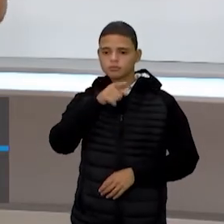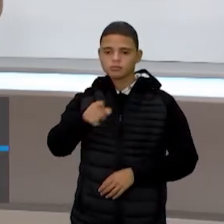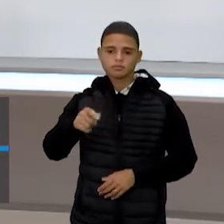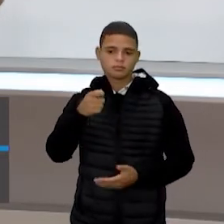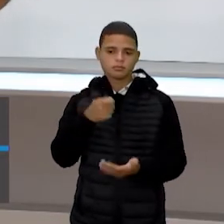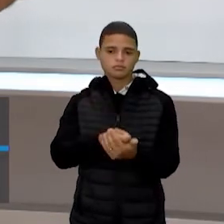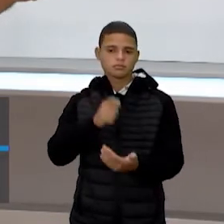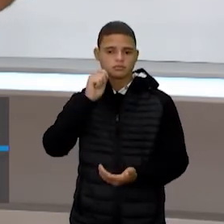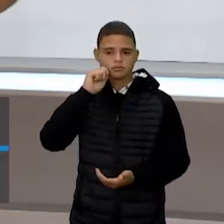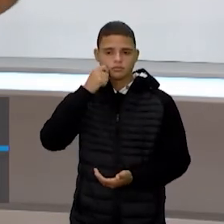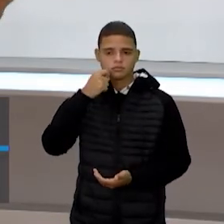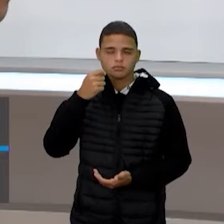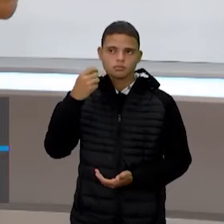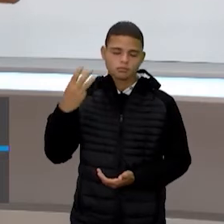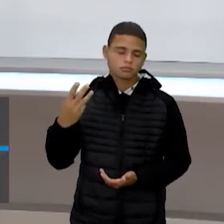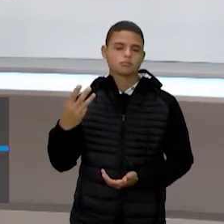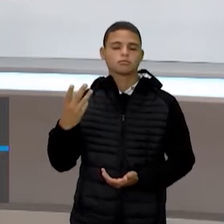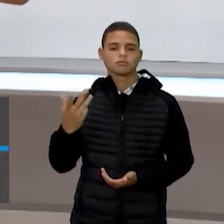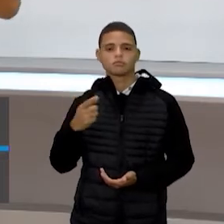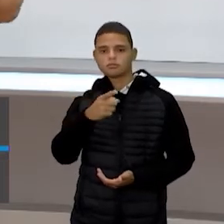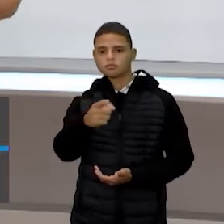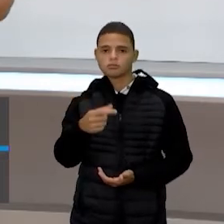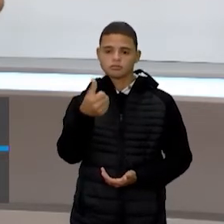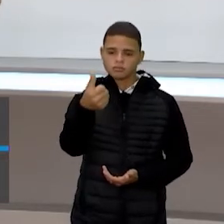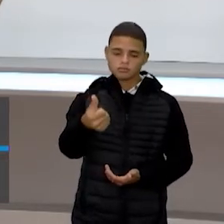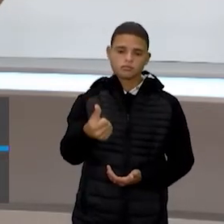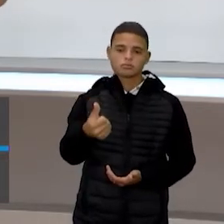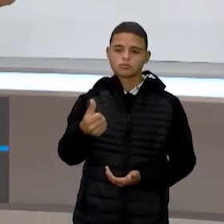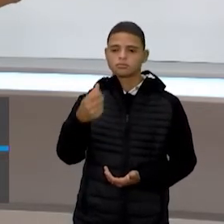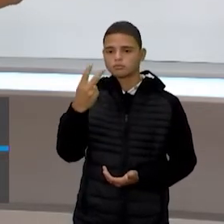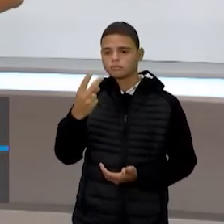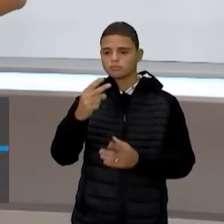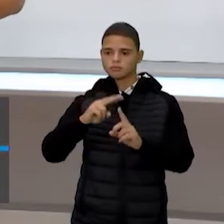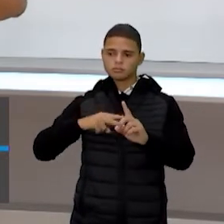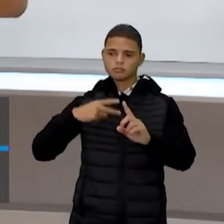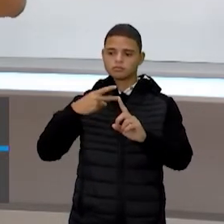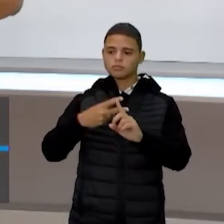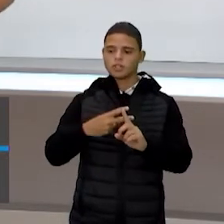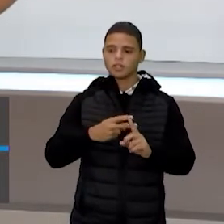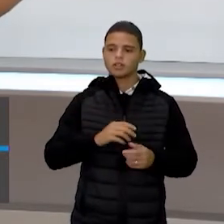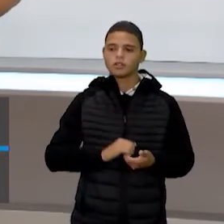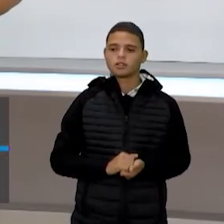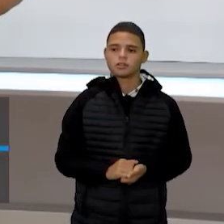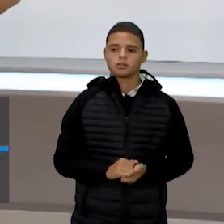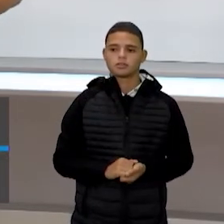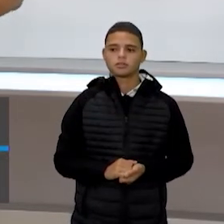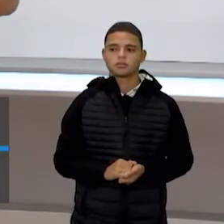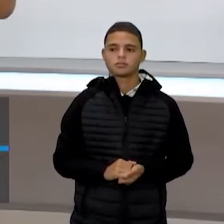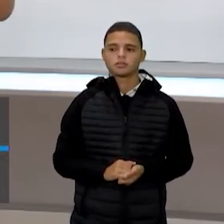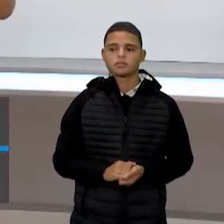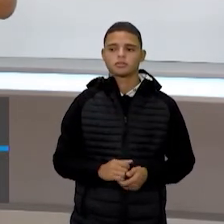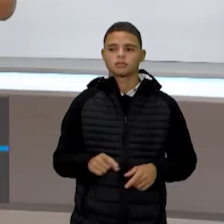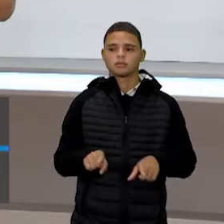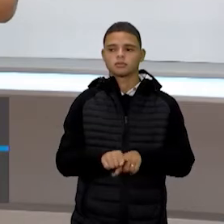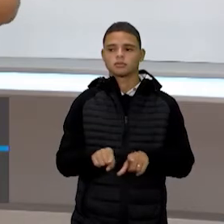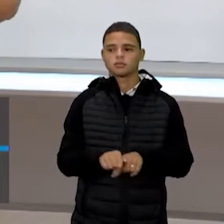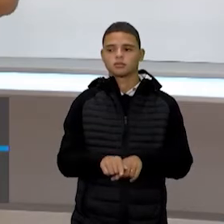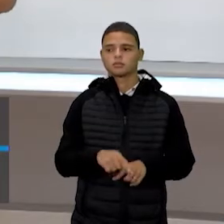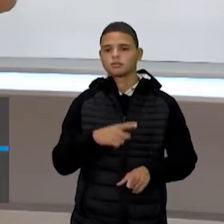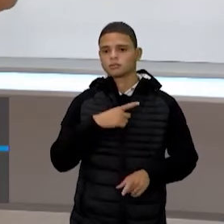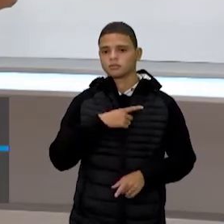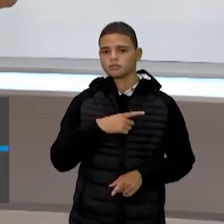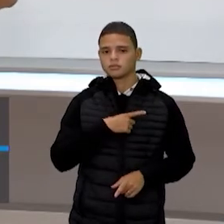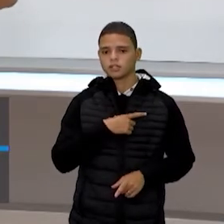na padaria, você paga R$ 1,20. Se você compra 6, você paga R$ 2,40. Então, o que vai acontecer? Aquela ideia de